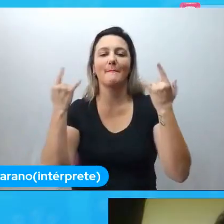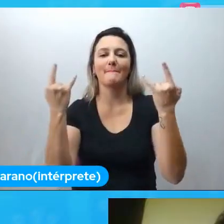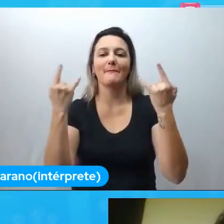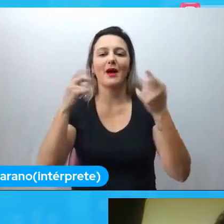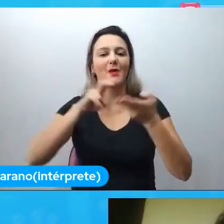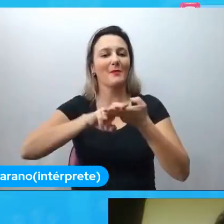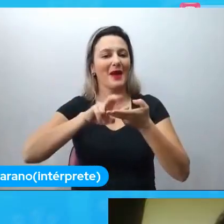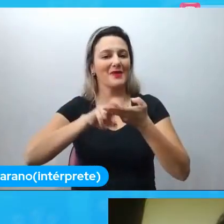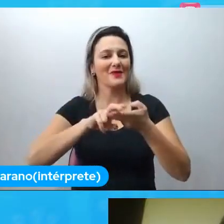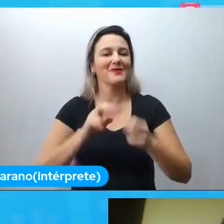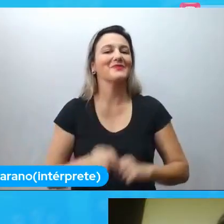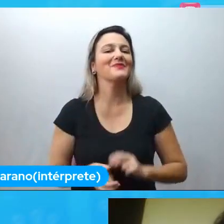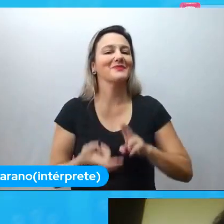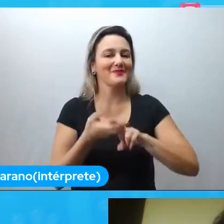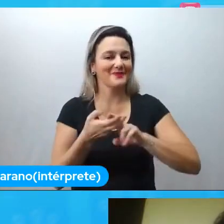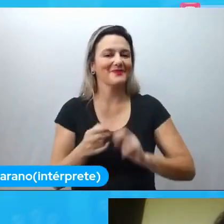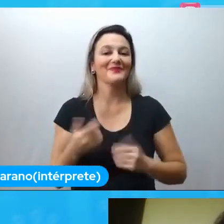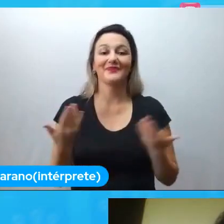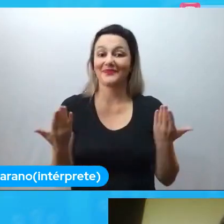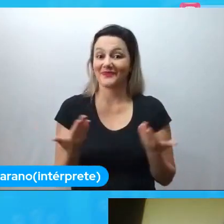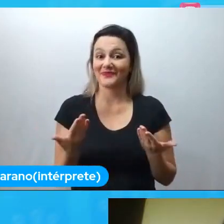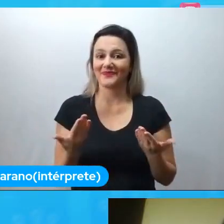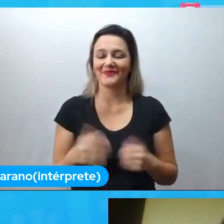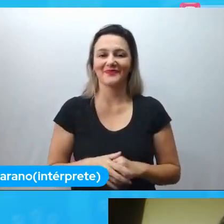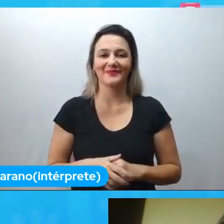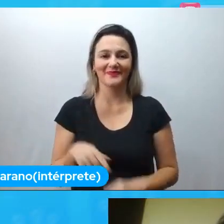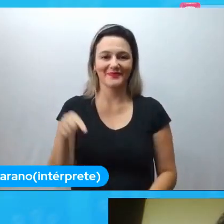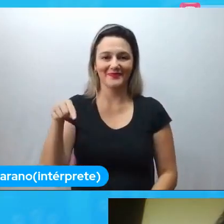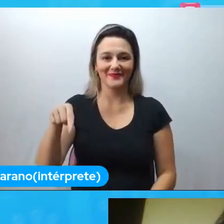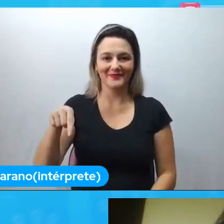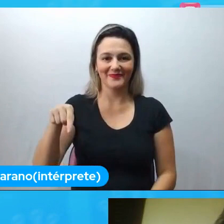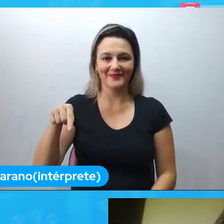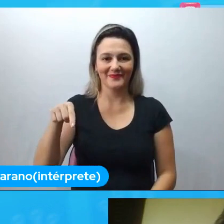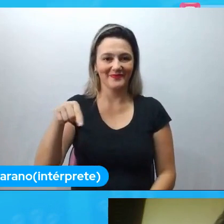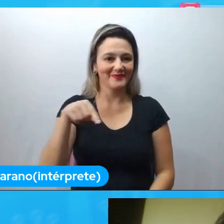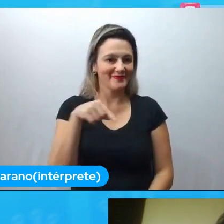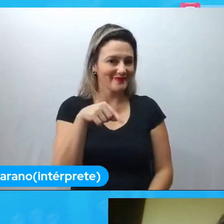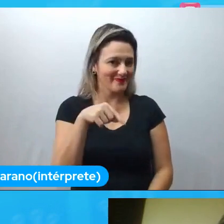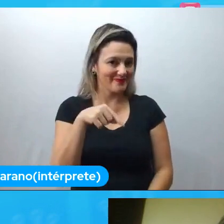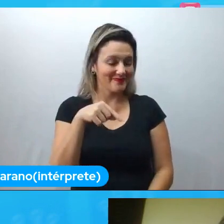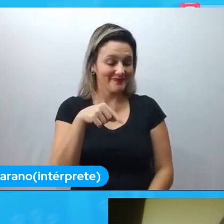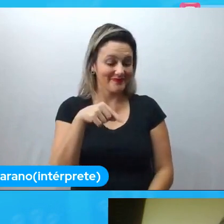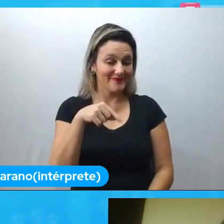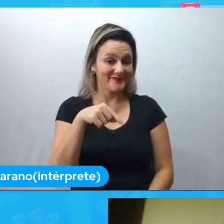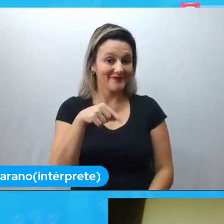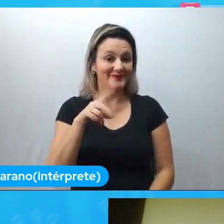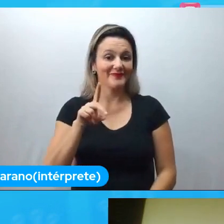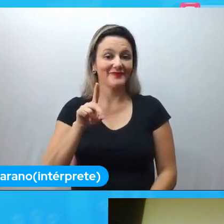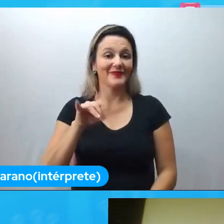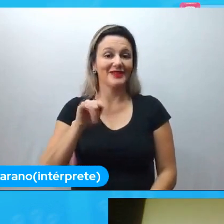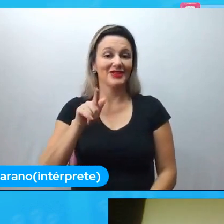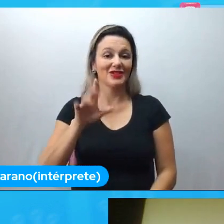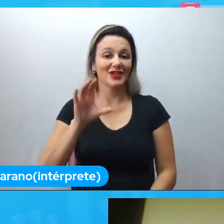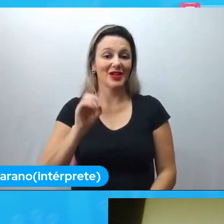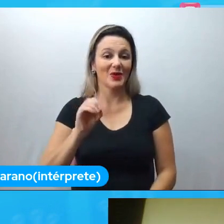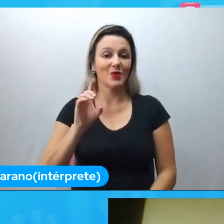E quem vai estar aqui conosco é o Diego do Cão.